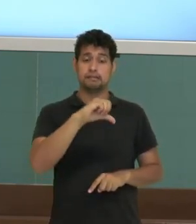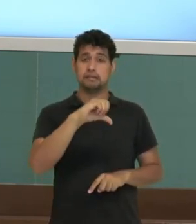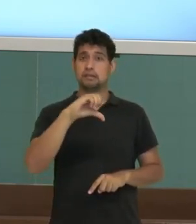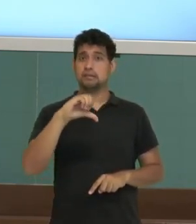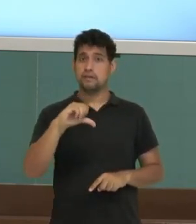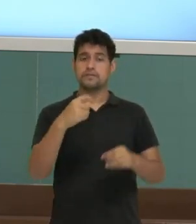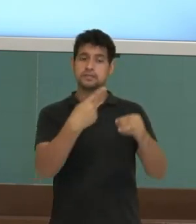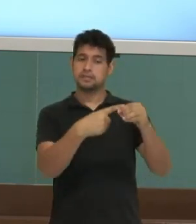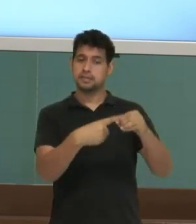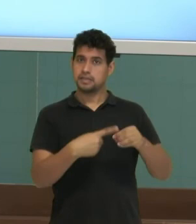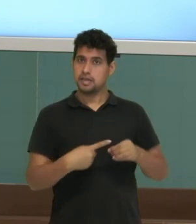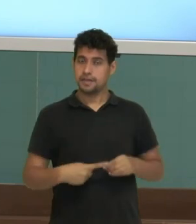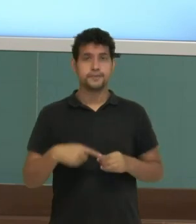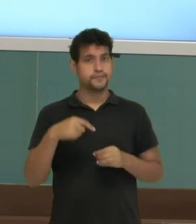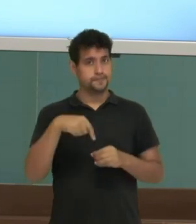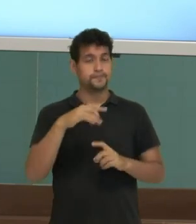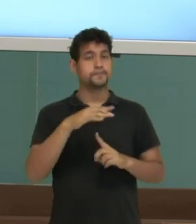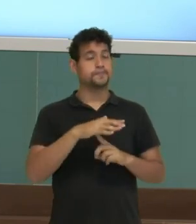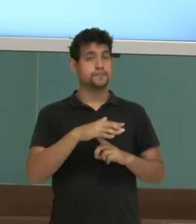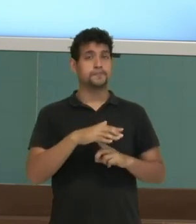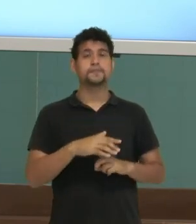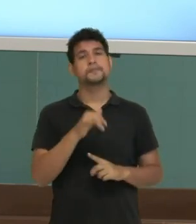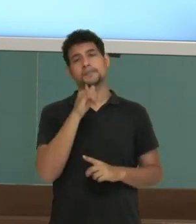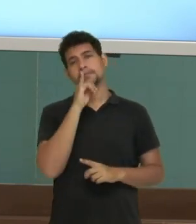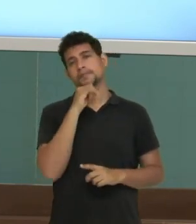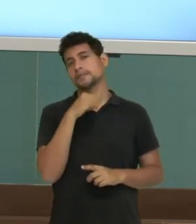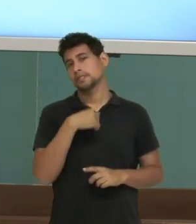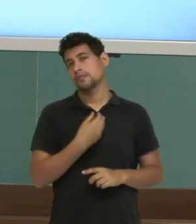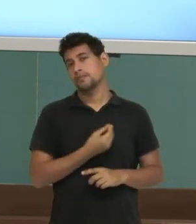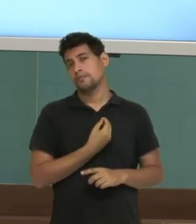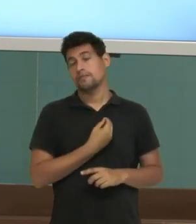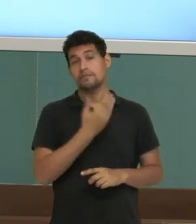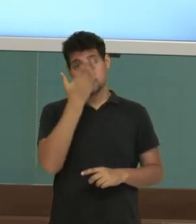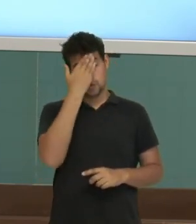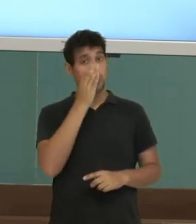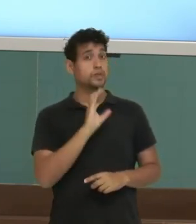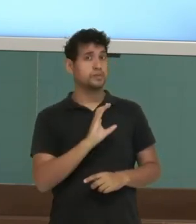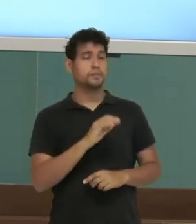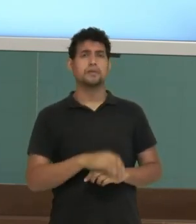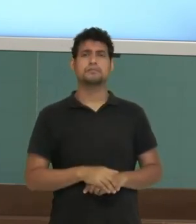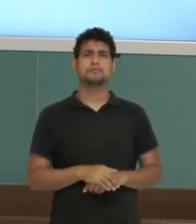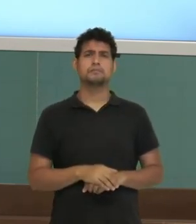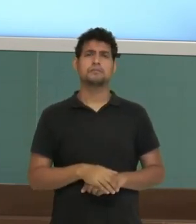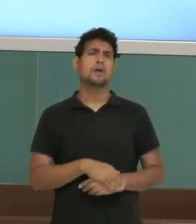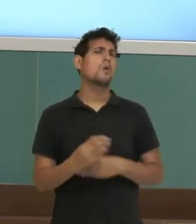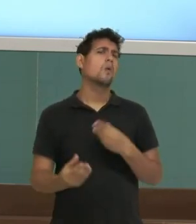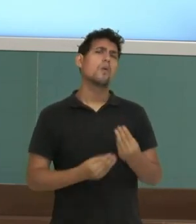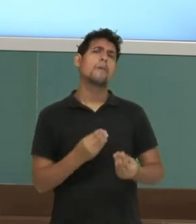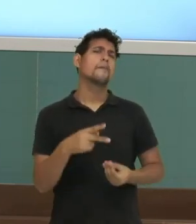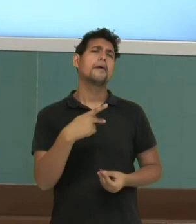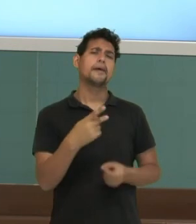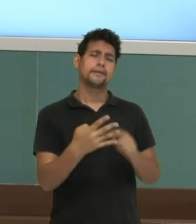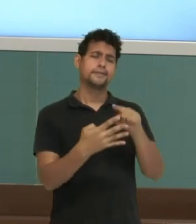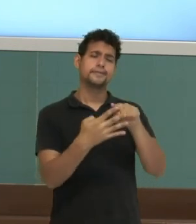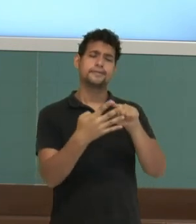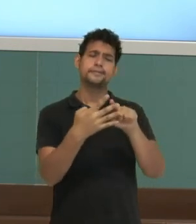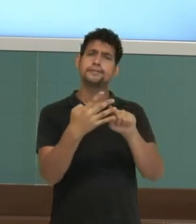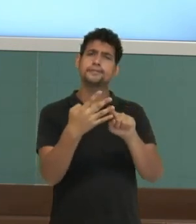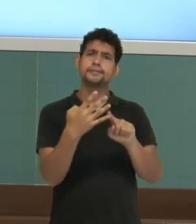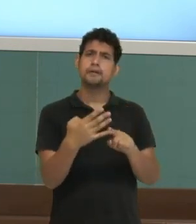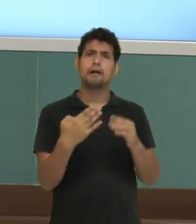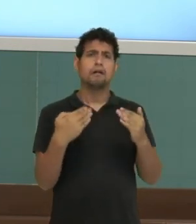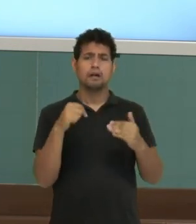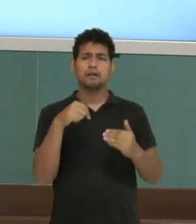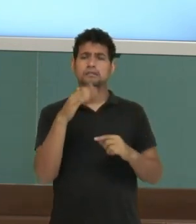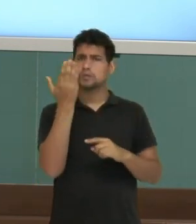399 municípios do nosso estado. Eu, por exemplo, moro em Curitiba. Como será que são as 4 estações na minha